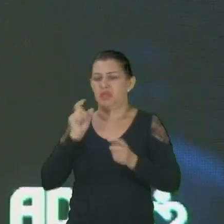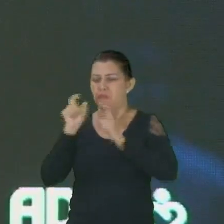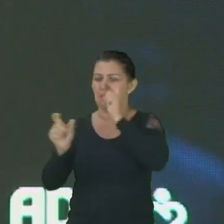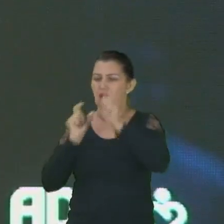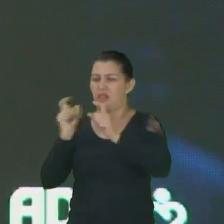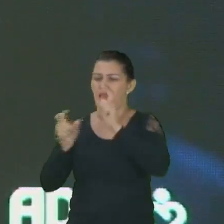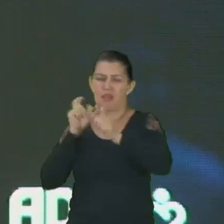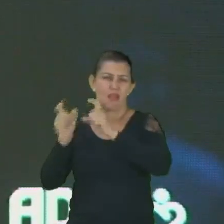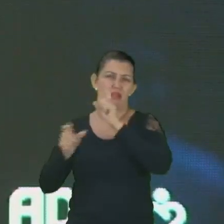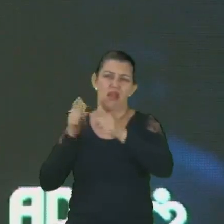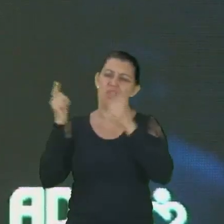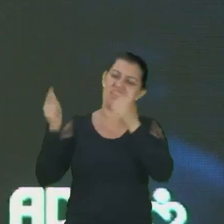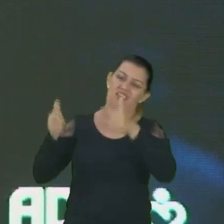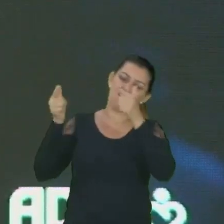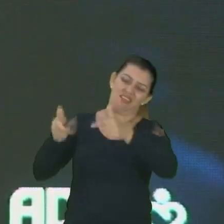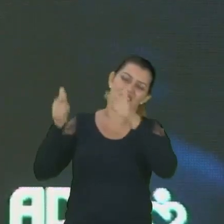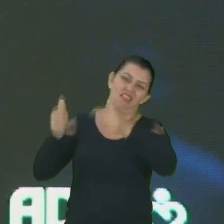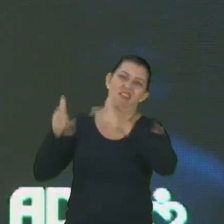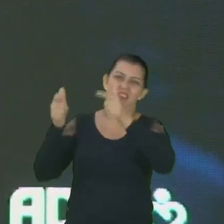zombaram dele,